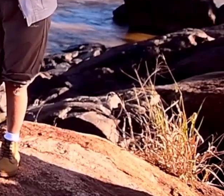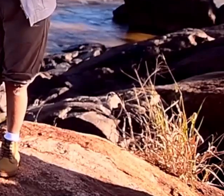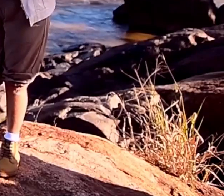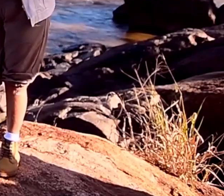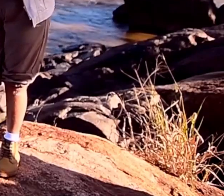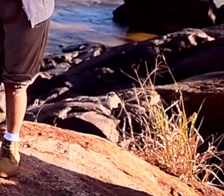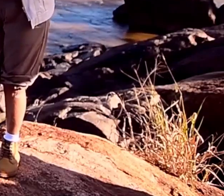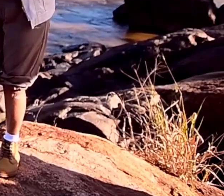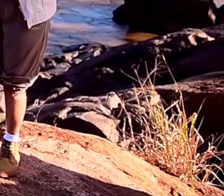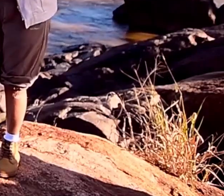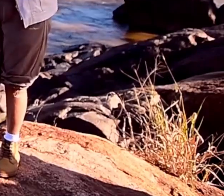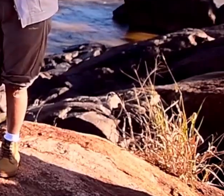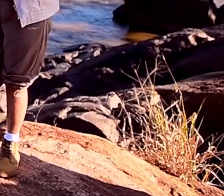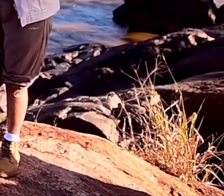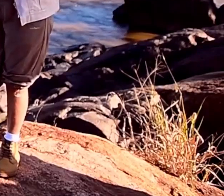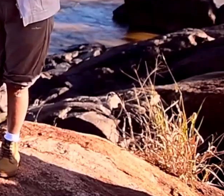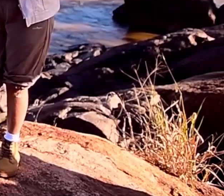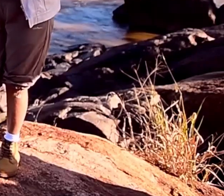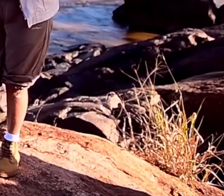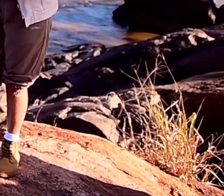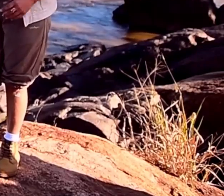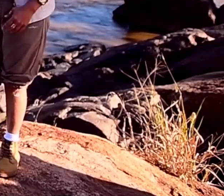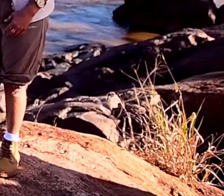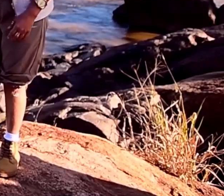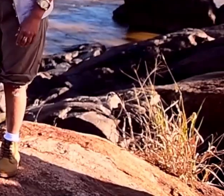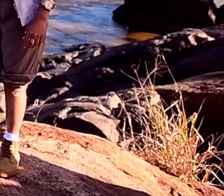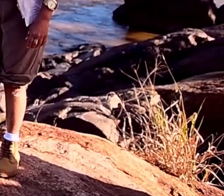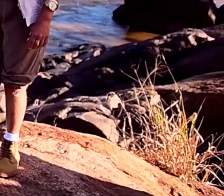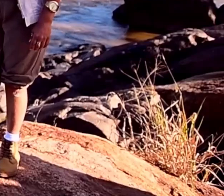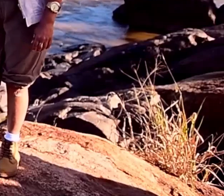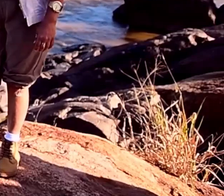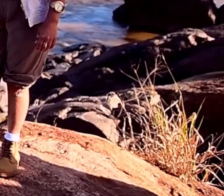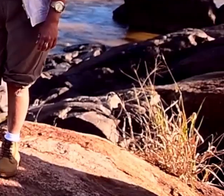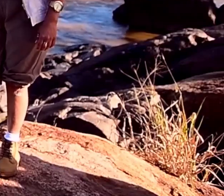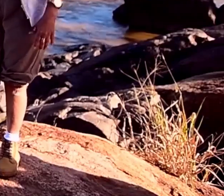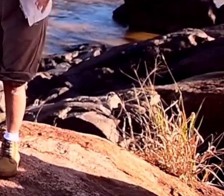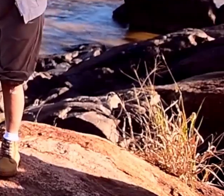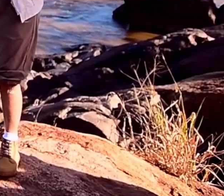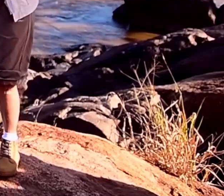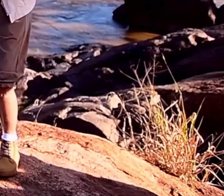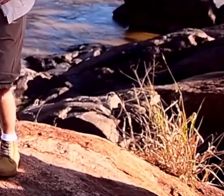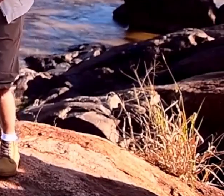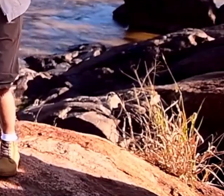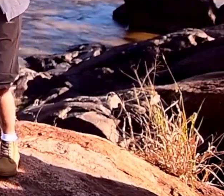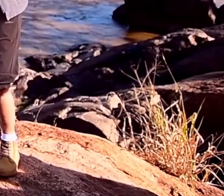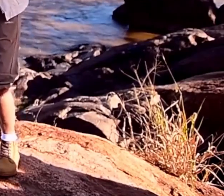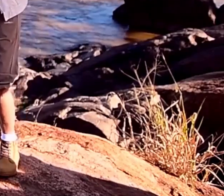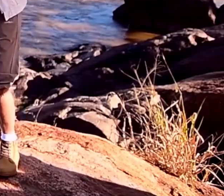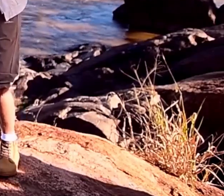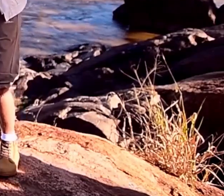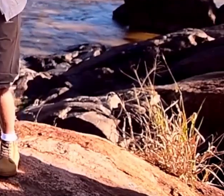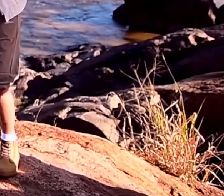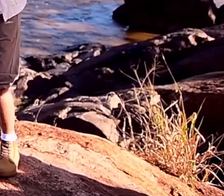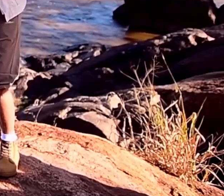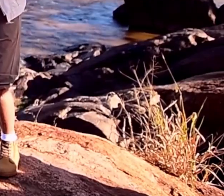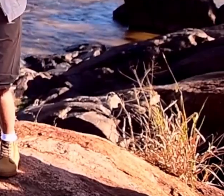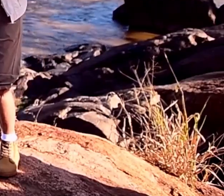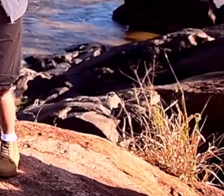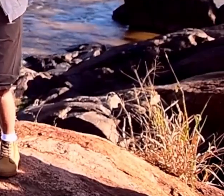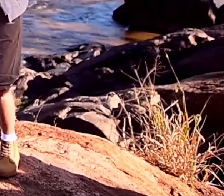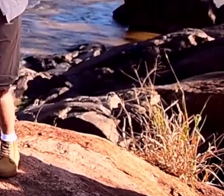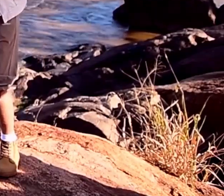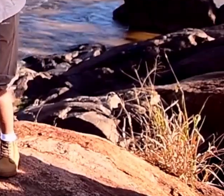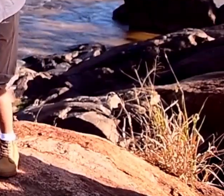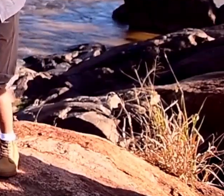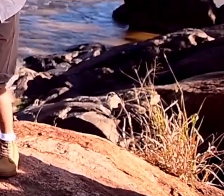Juruena até o rio Madeira, abrangendo desde a Chapada dos Parecis até a dos Pacais Novos, vindas